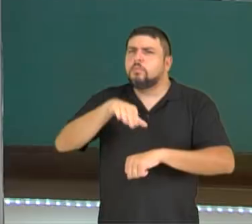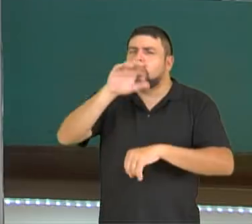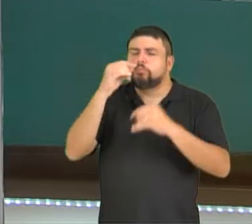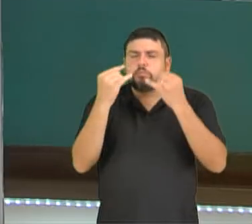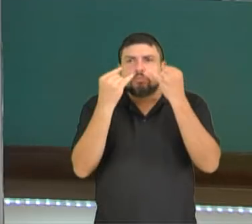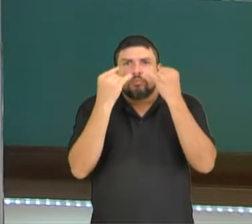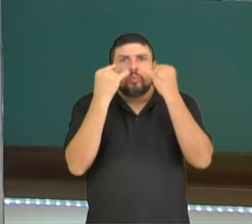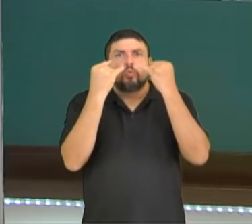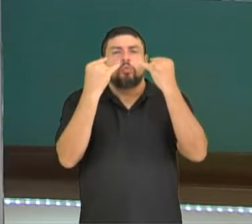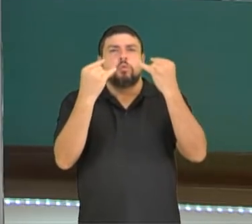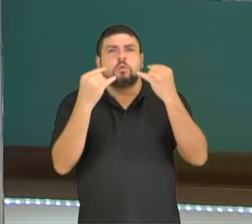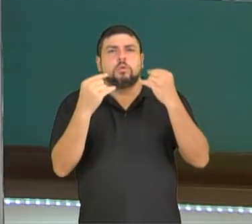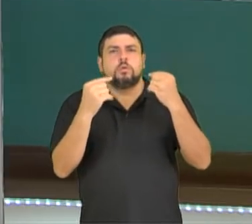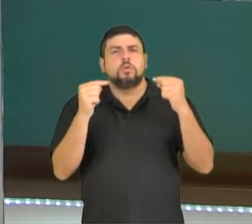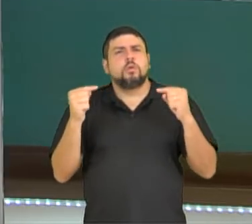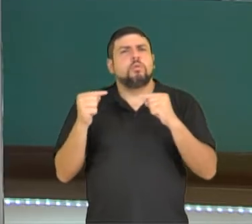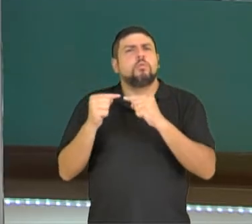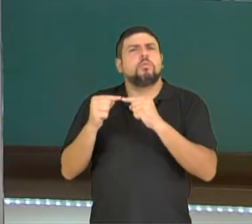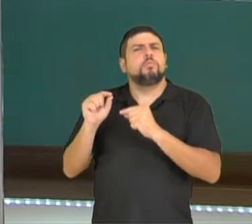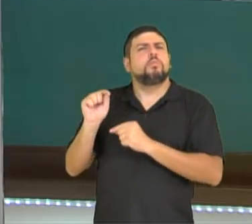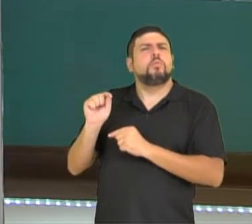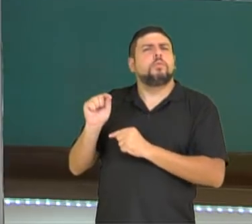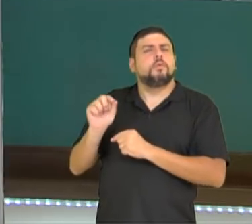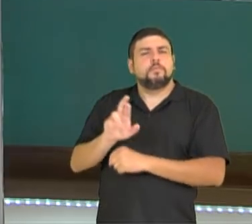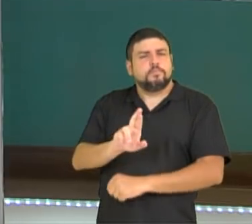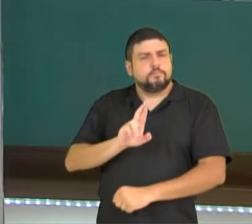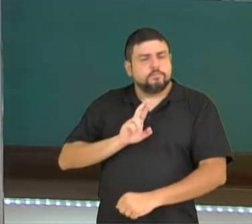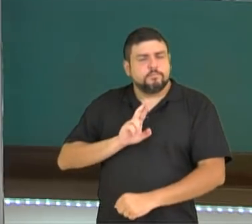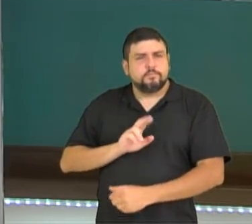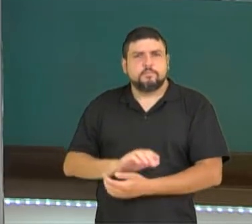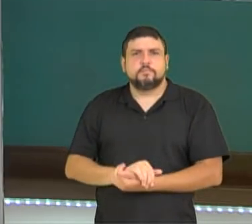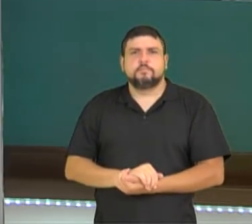que podemos associá-la? Então responda.